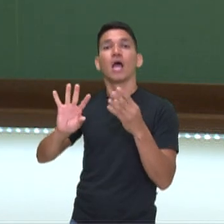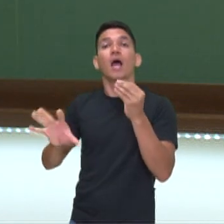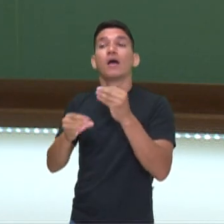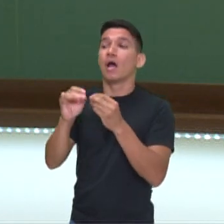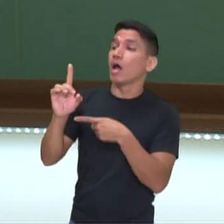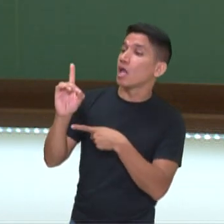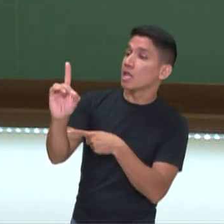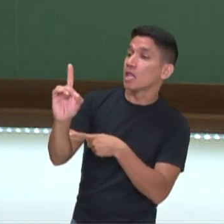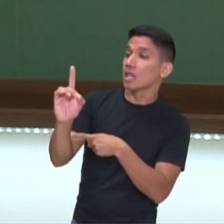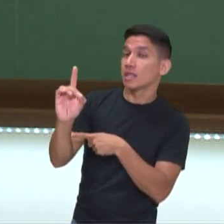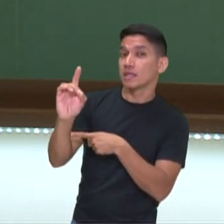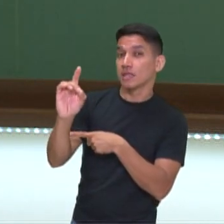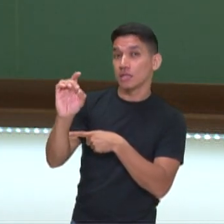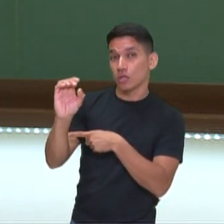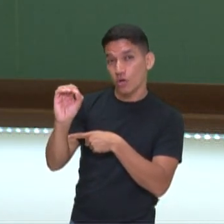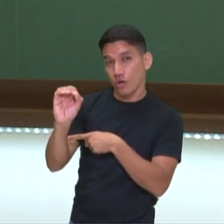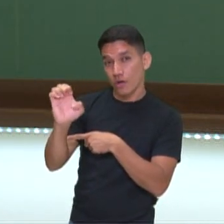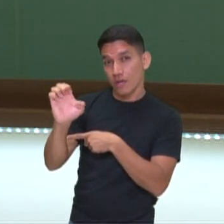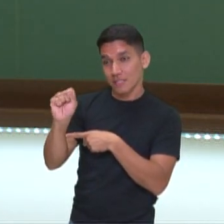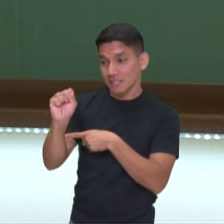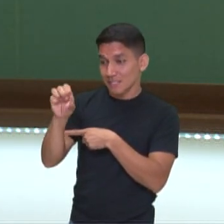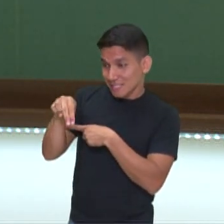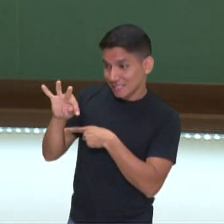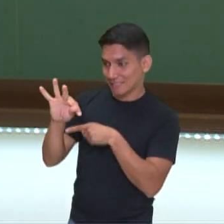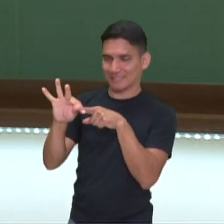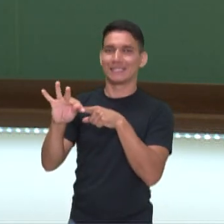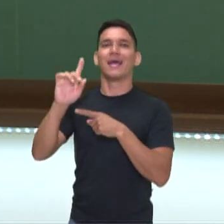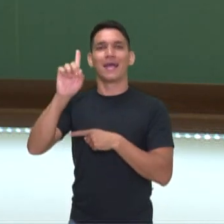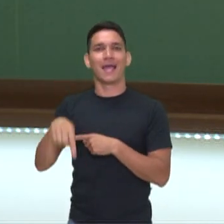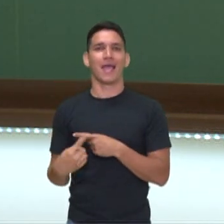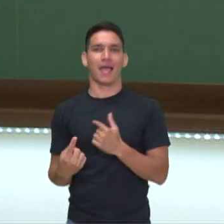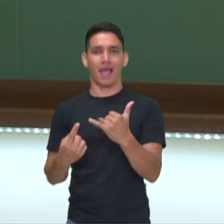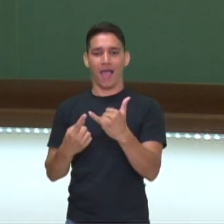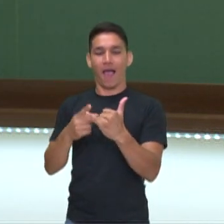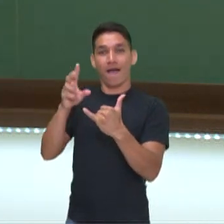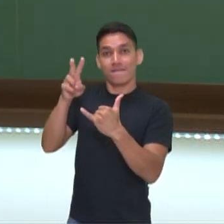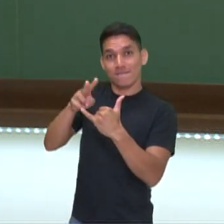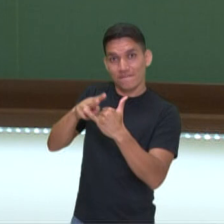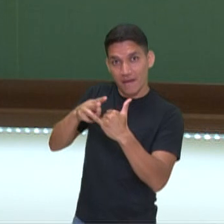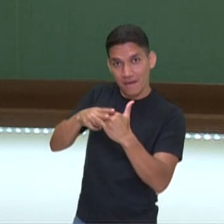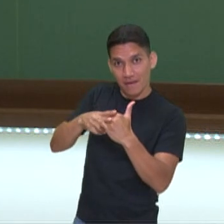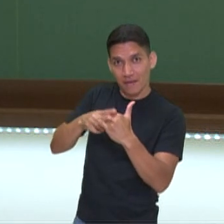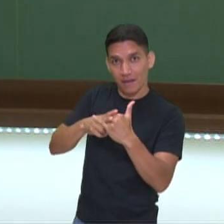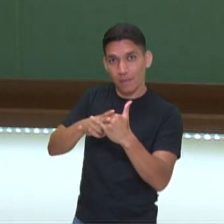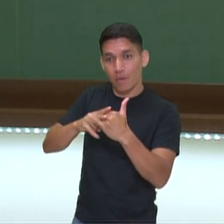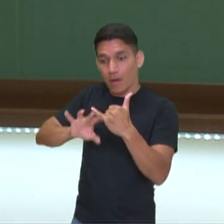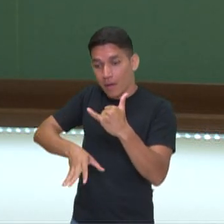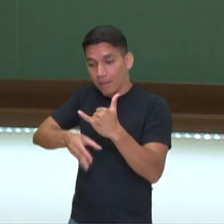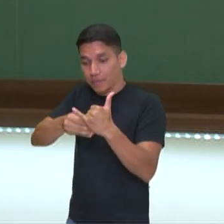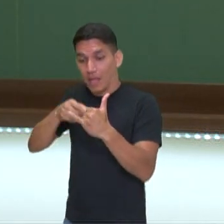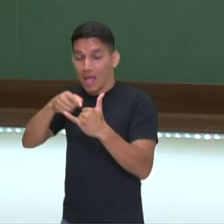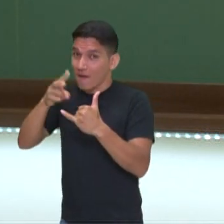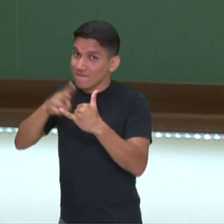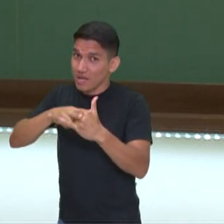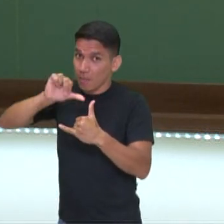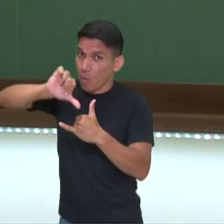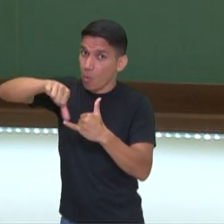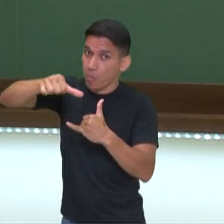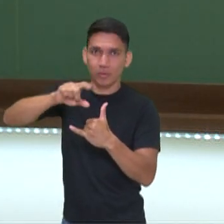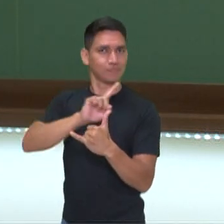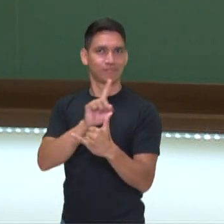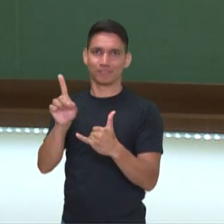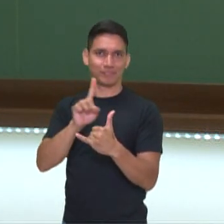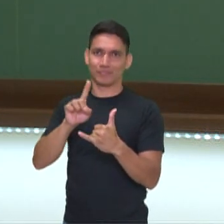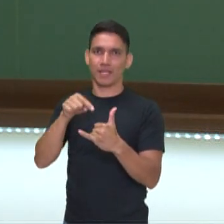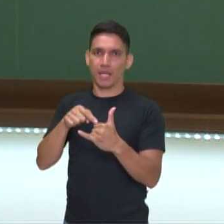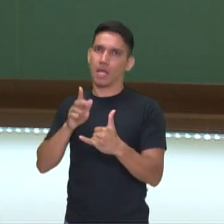sujeito, auxiliar com negativa, verbo principal. E o verbo aqui, ele não muda. O que que acontece?